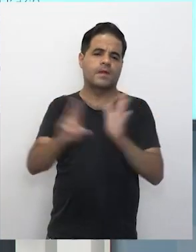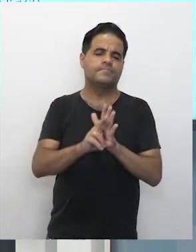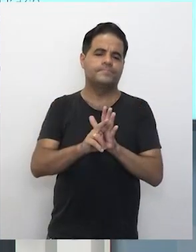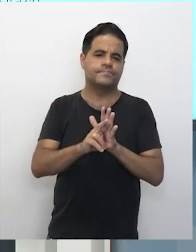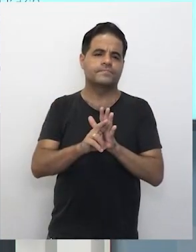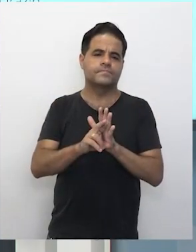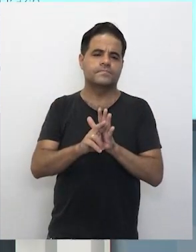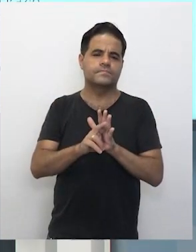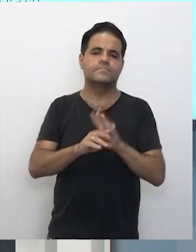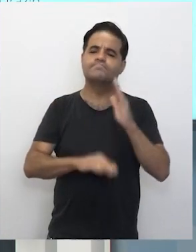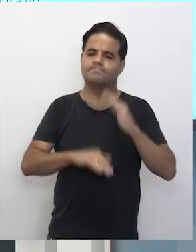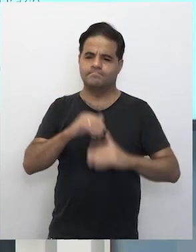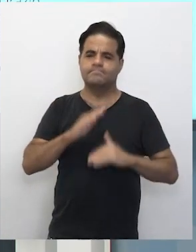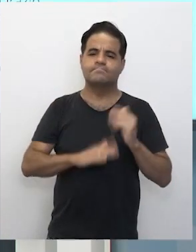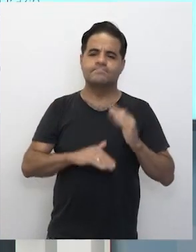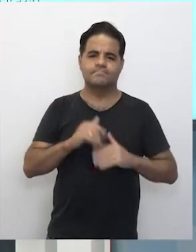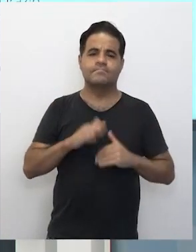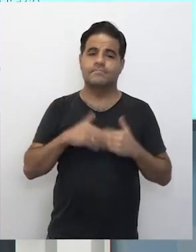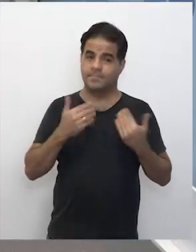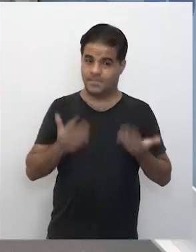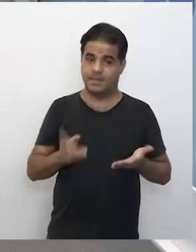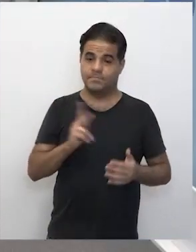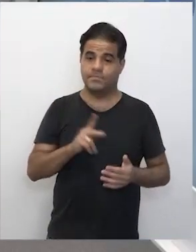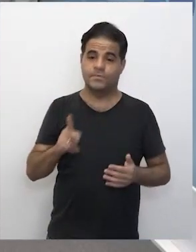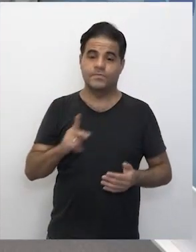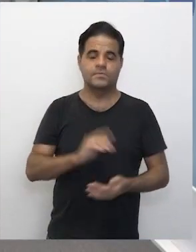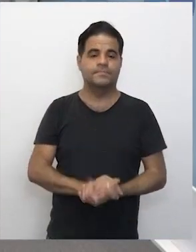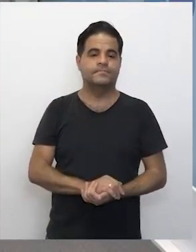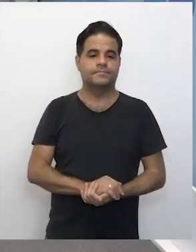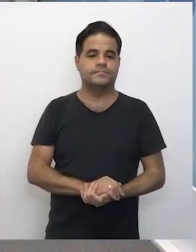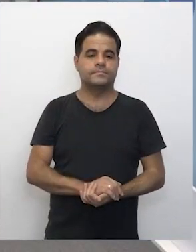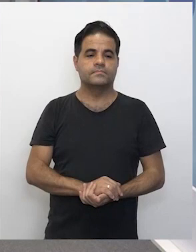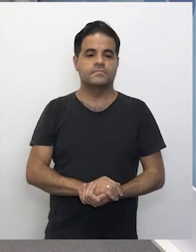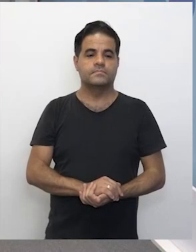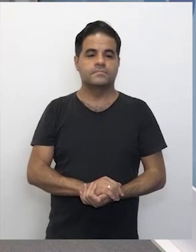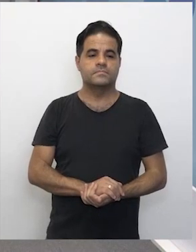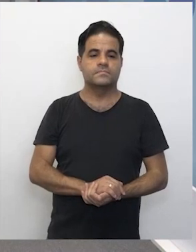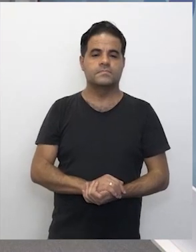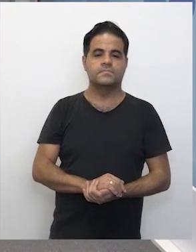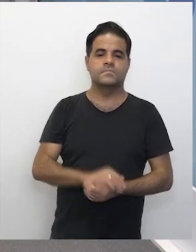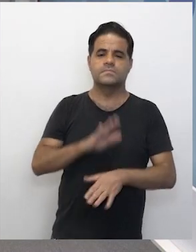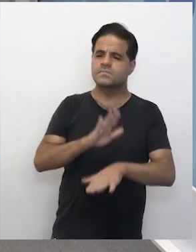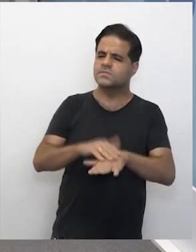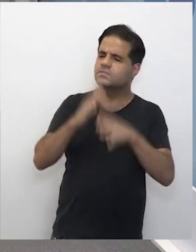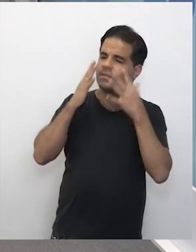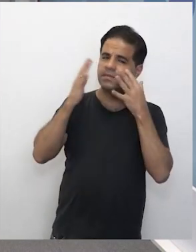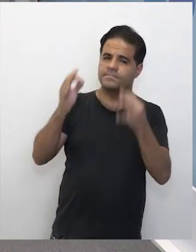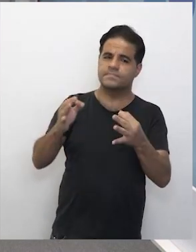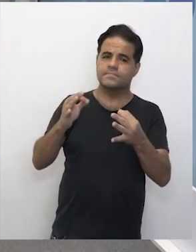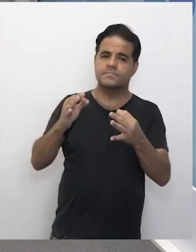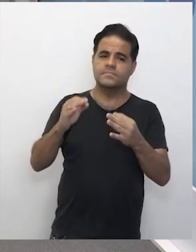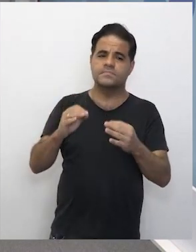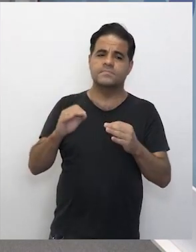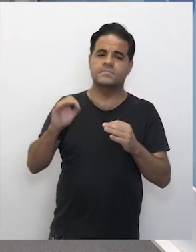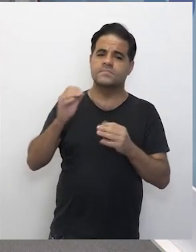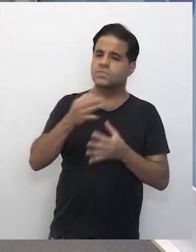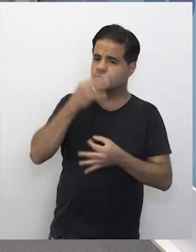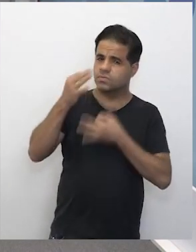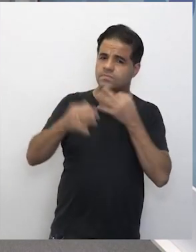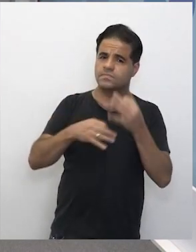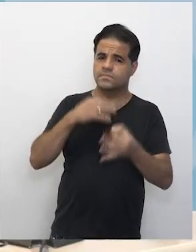aí nas suas obras, né, professor? Com certeza. O que mais me chama a atenção aqui, em nível pessoal, esse